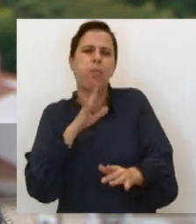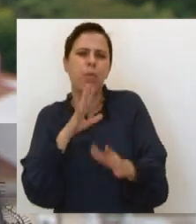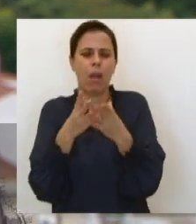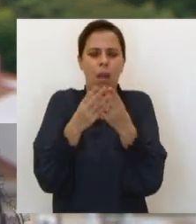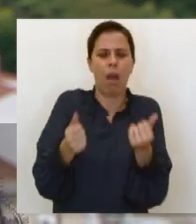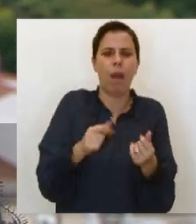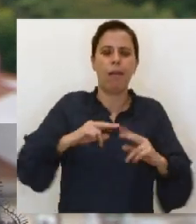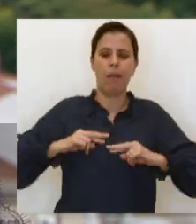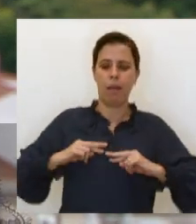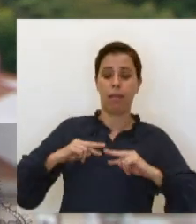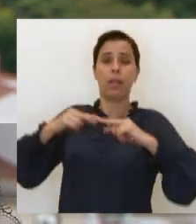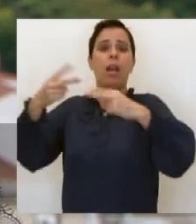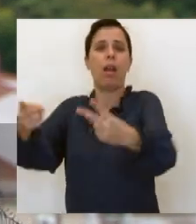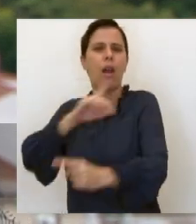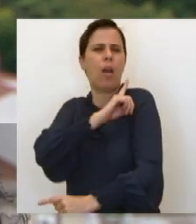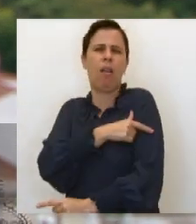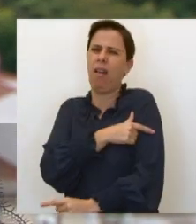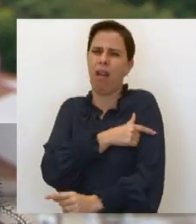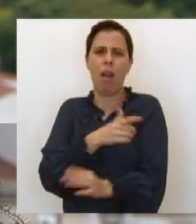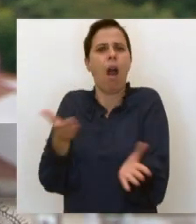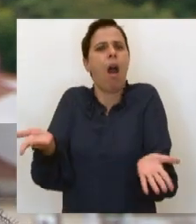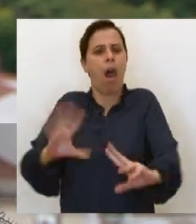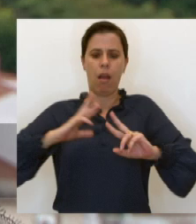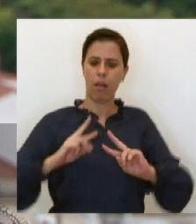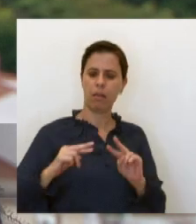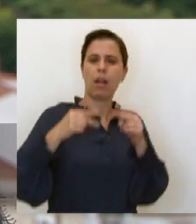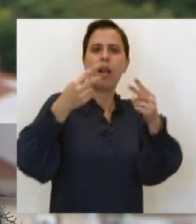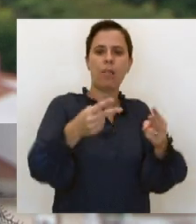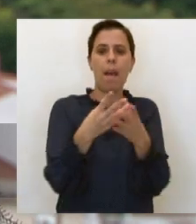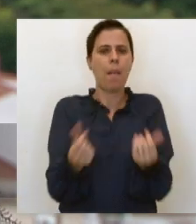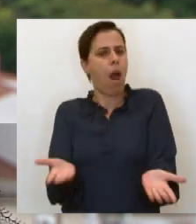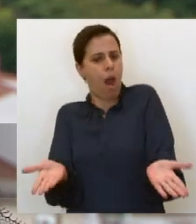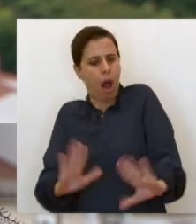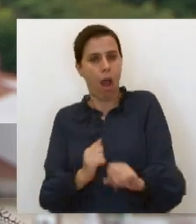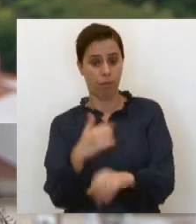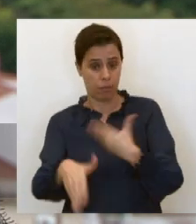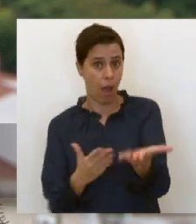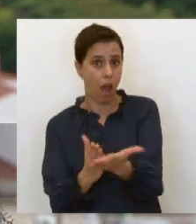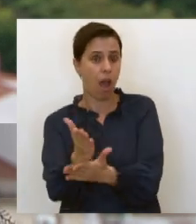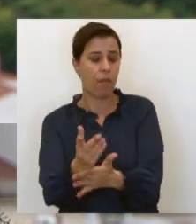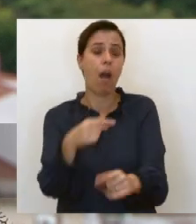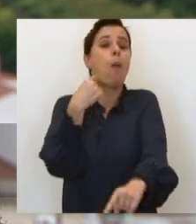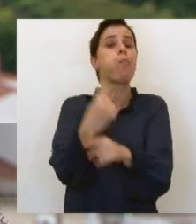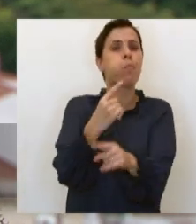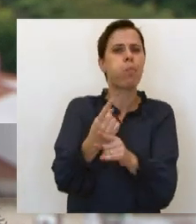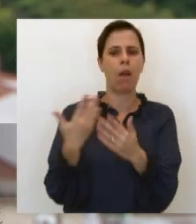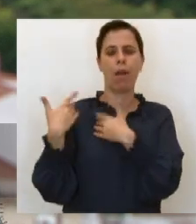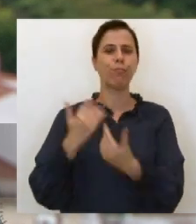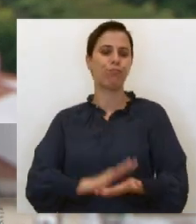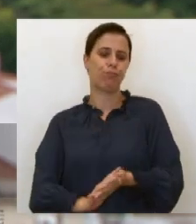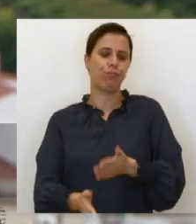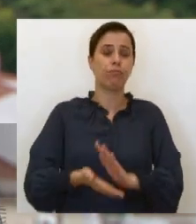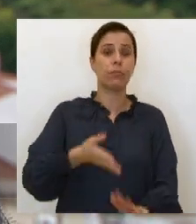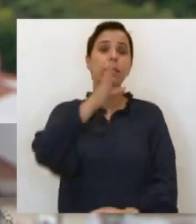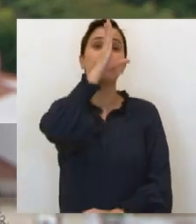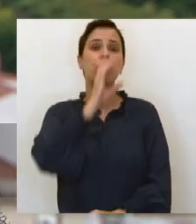pseudo-soluções, como a dita transferência de competências, a não transferência dos respectivos meios para a sua prossecução, bem como a desresponsabilização